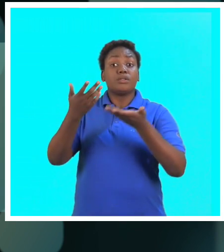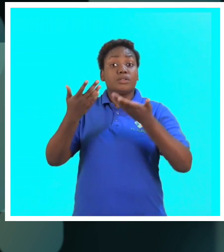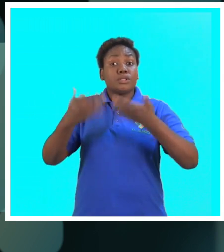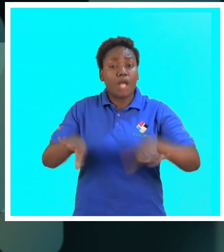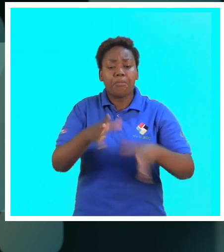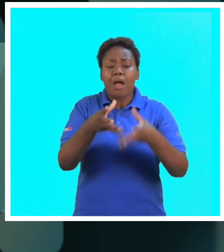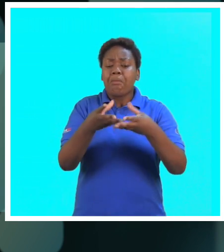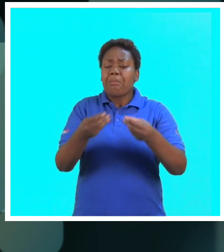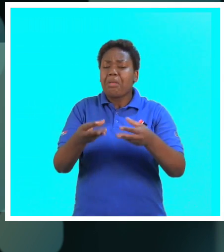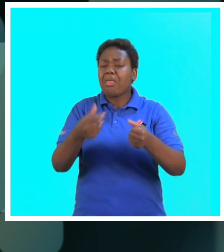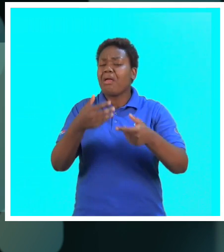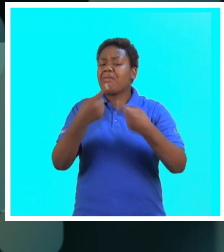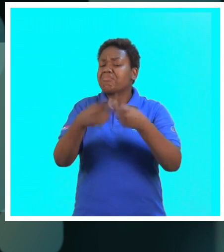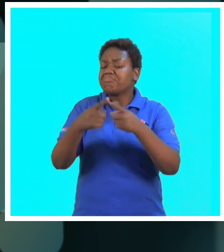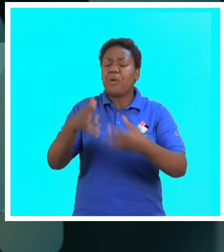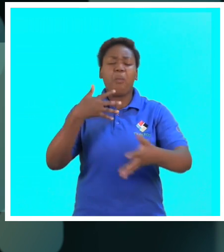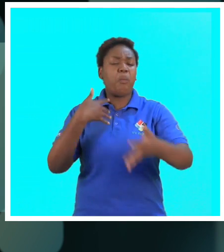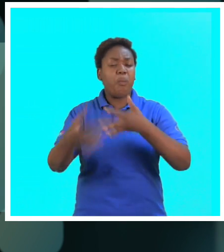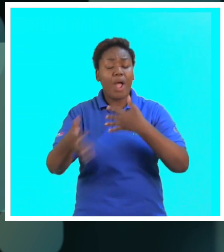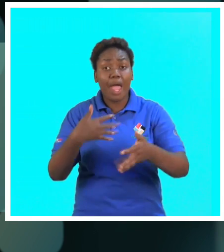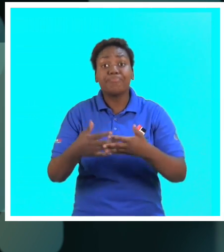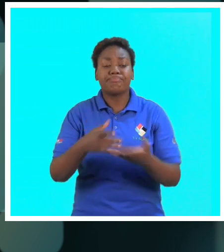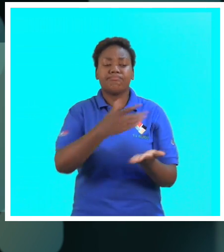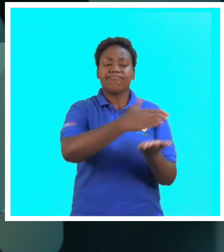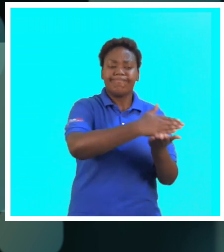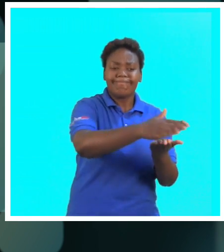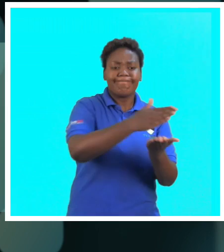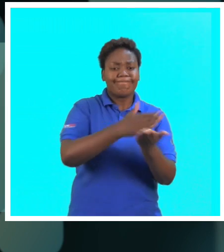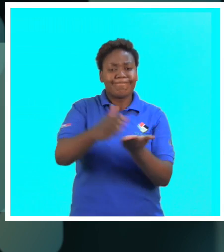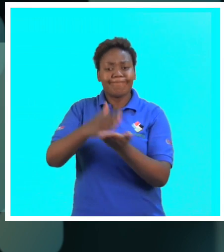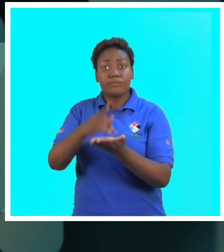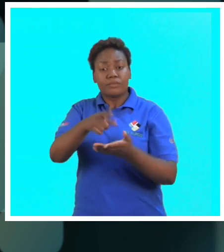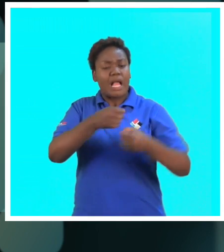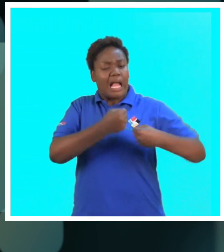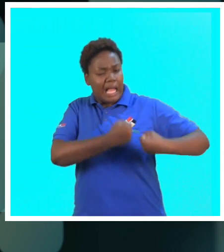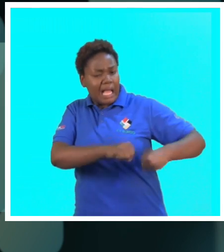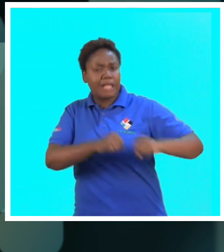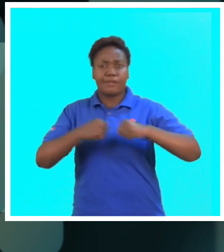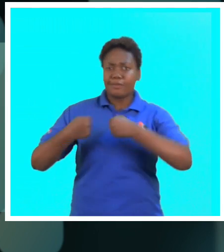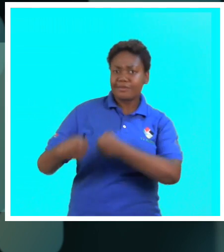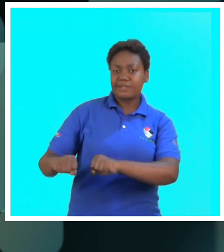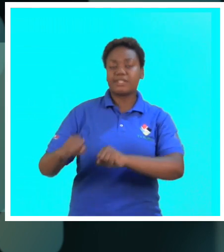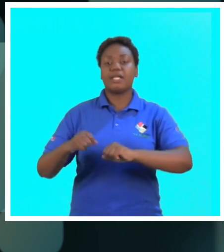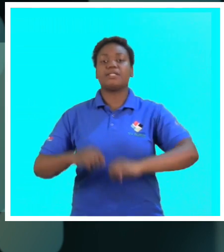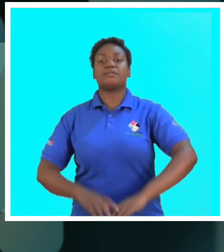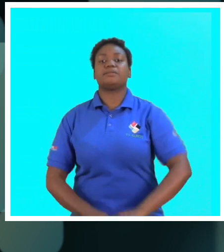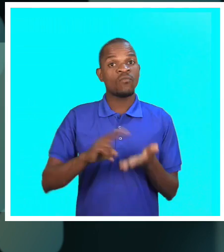O dinheiro para custear as despesas já está a ser desembolsado.